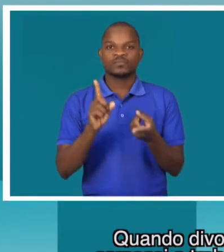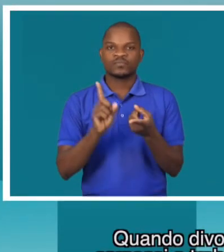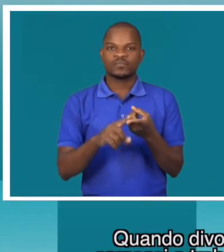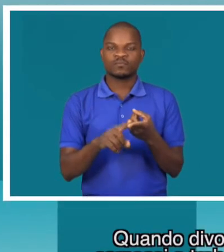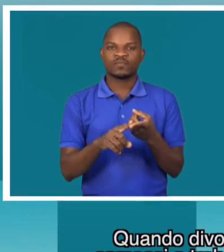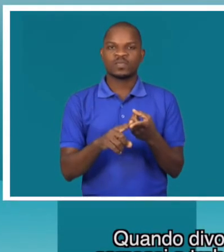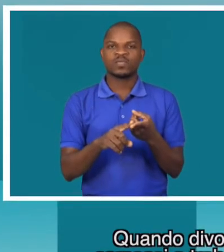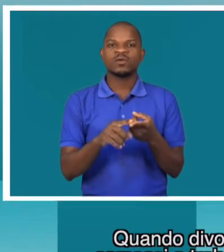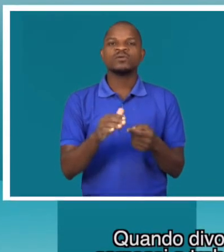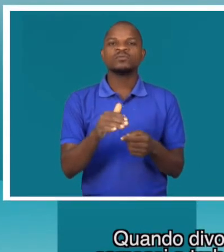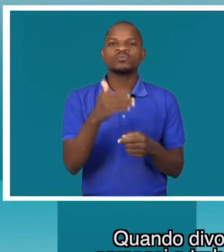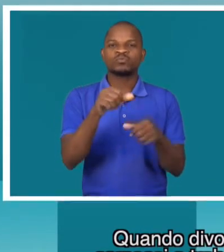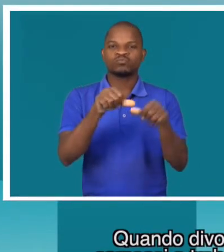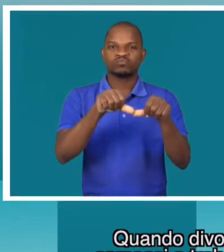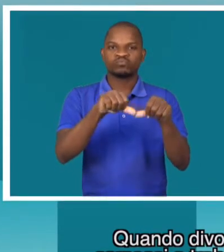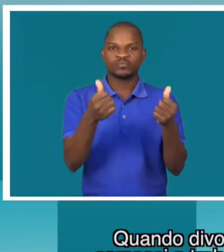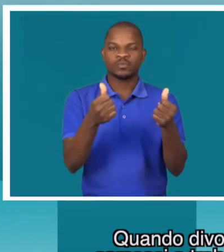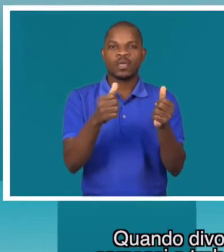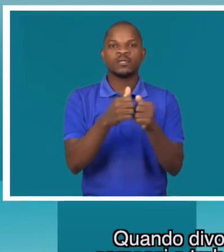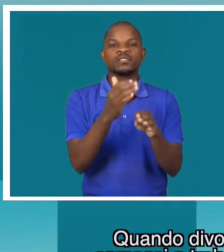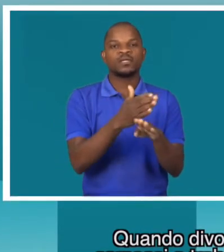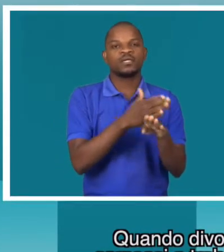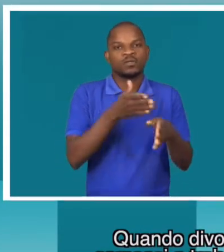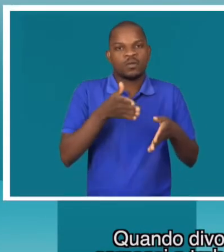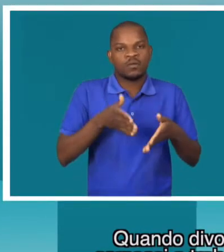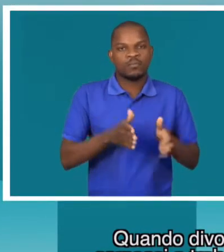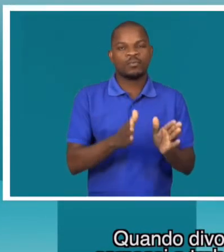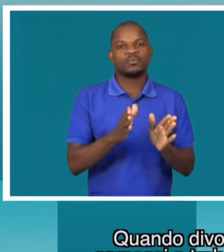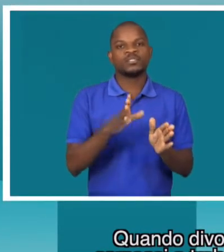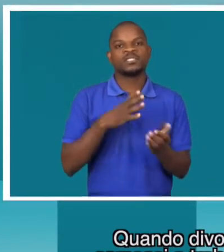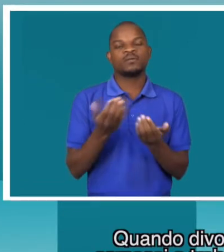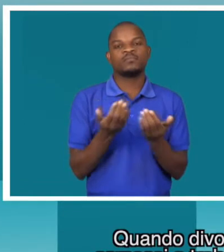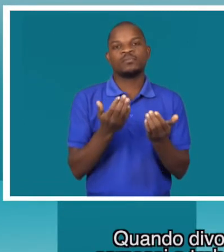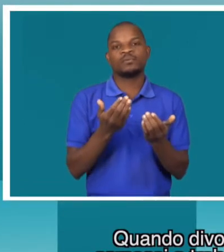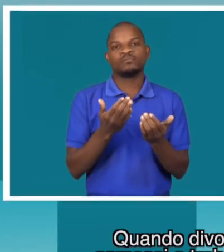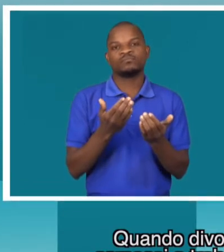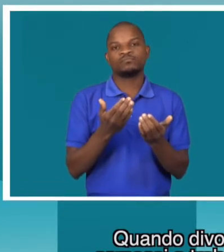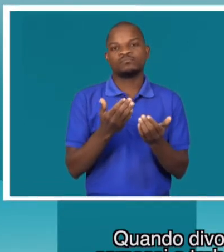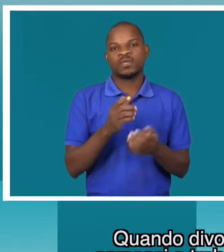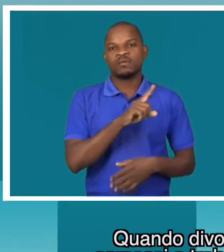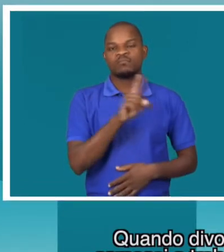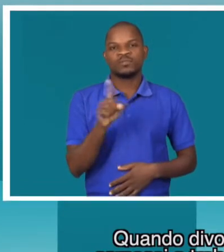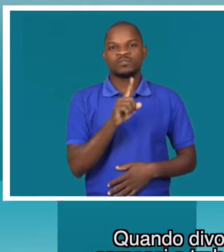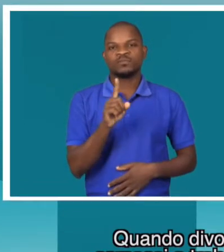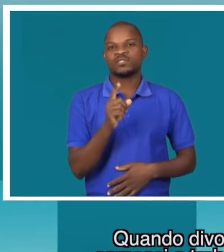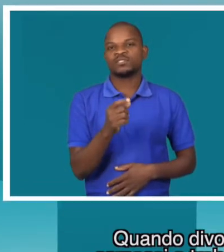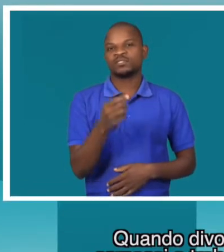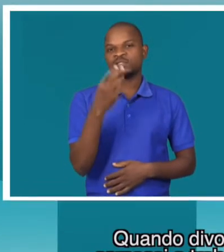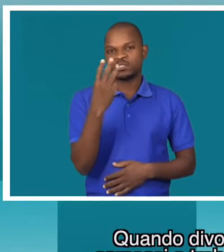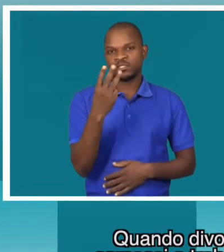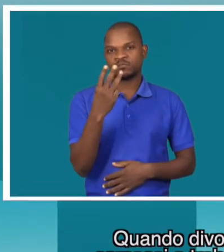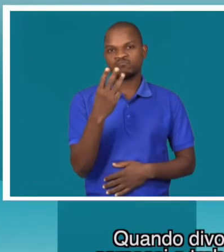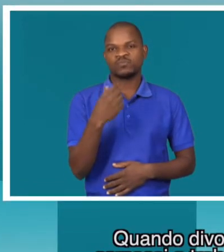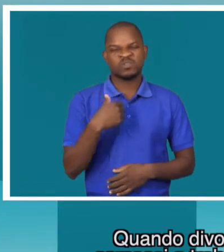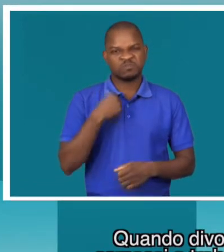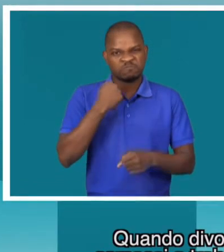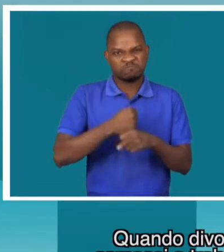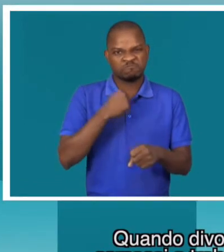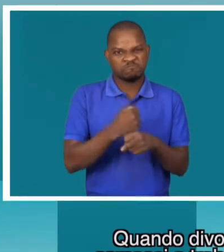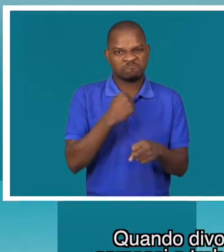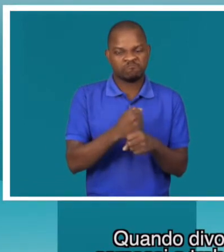E quando eu divorciei, tinha uma filha que tinha três meses. Comecei a trabalhar. Fiz